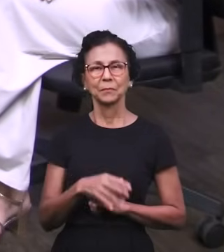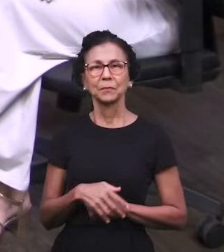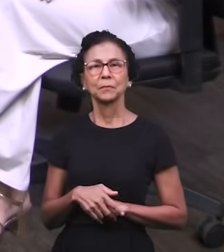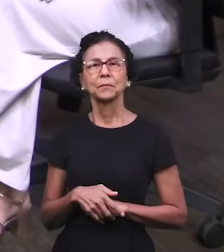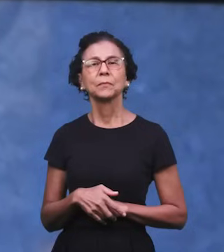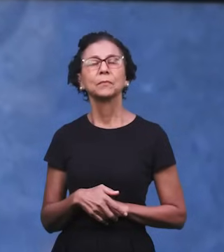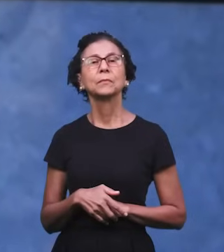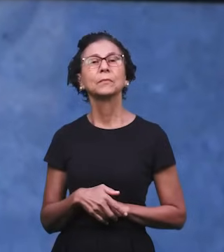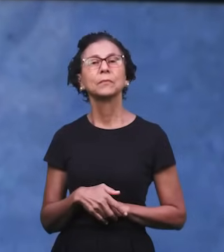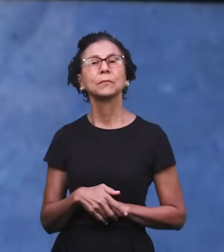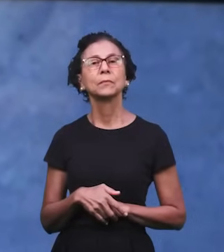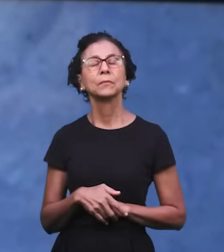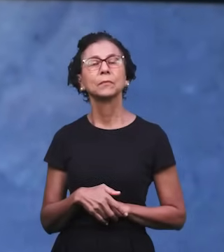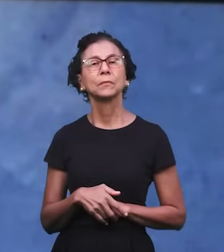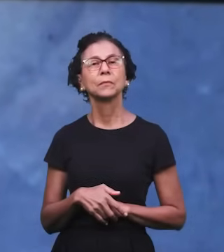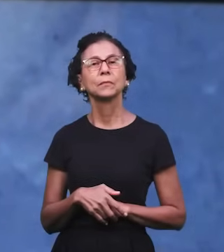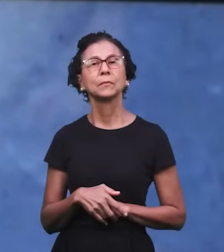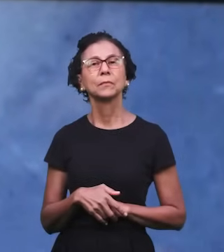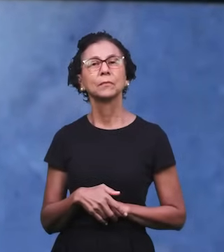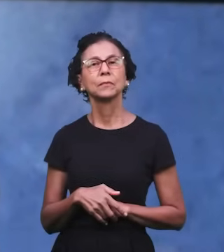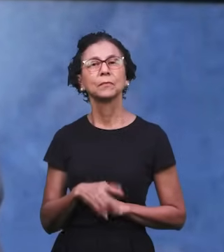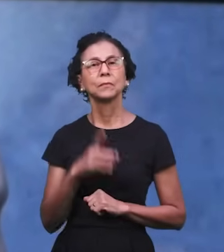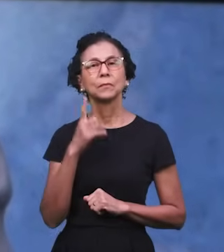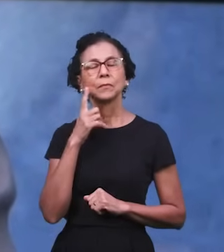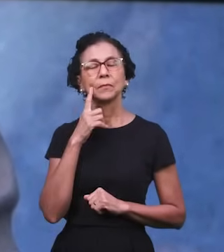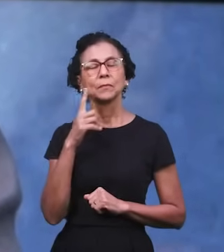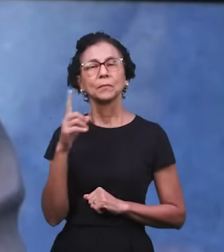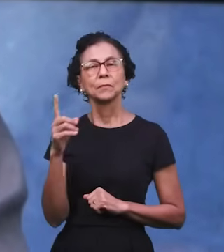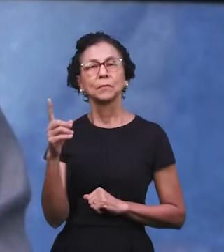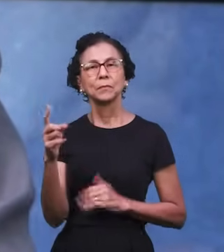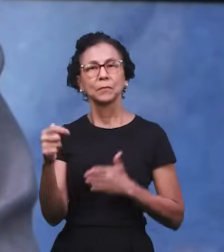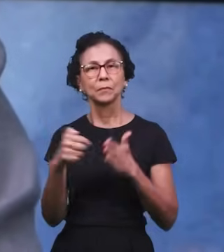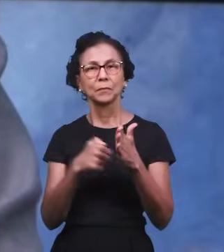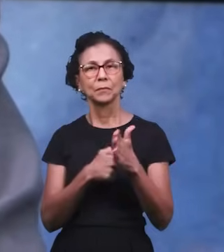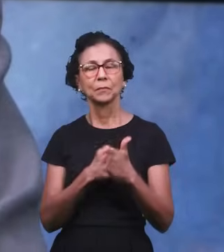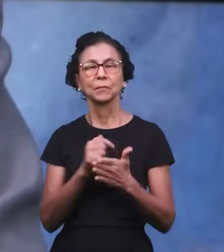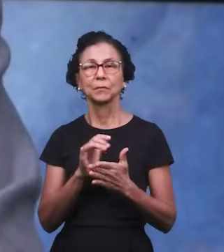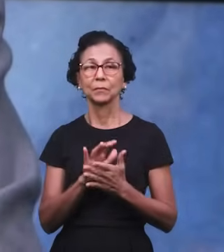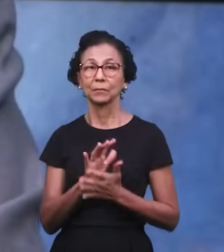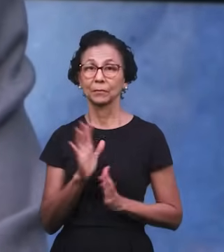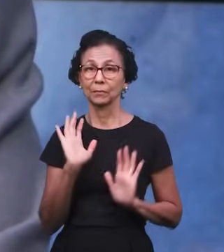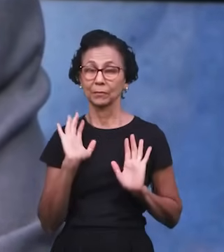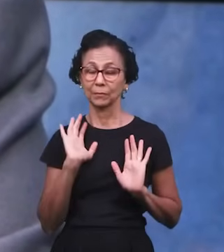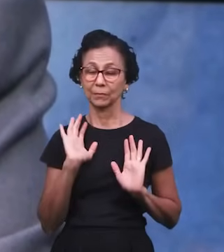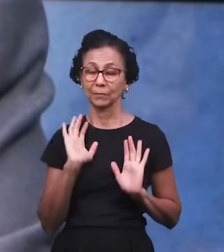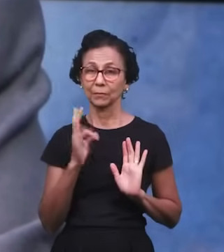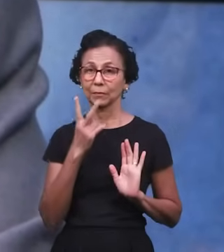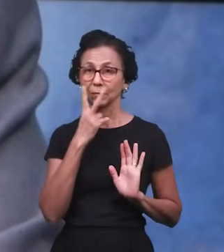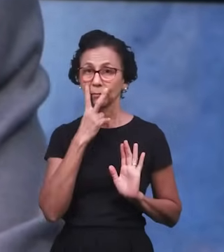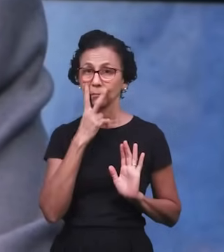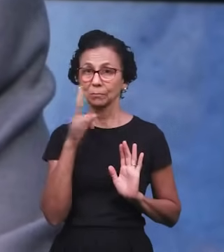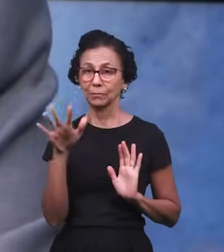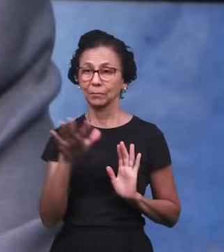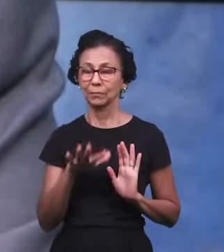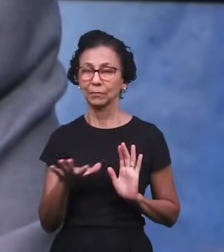errado aqui não. Deixa eu falar nessa câmera aqui. Agora a pergunta veio de Vitória, da Praia do Canto, e quem mandou a pergunta, são duas perguntas, viu, Fernando? Os jovens não